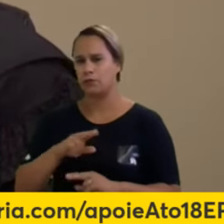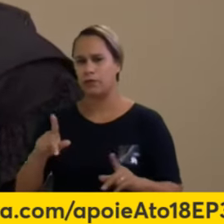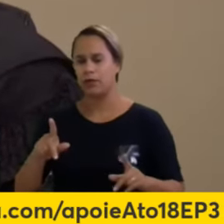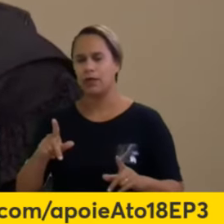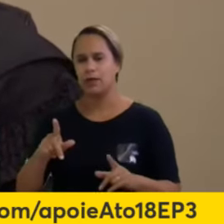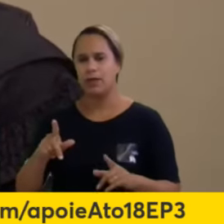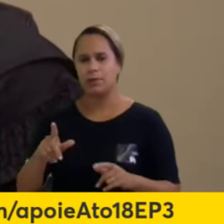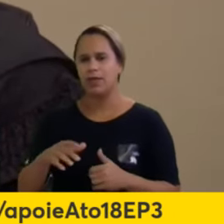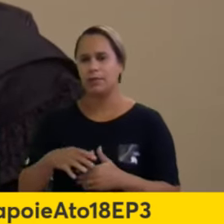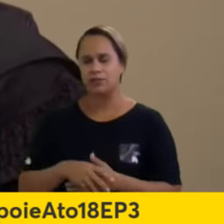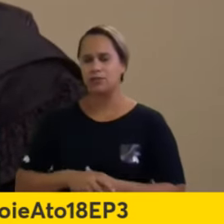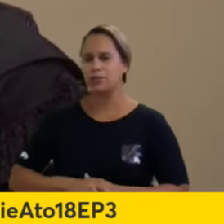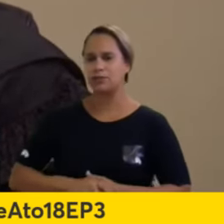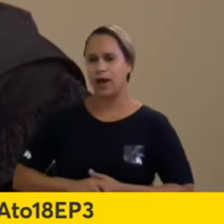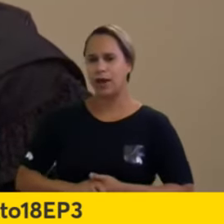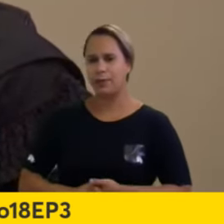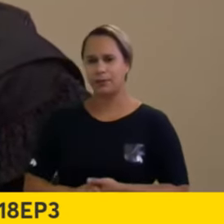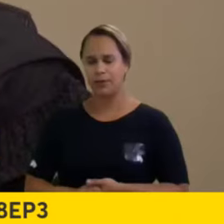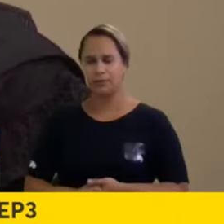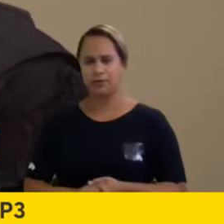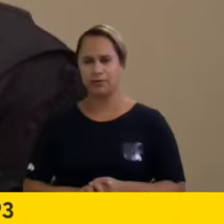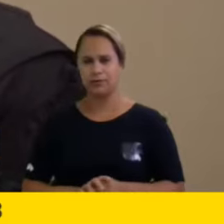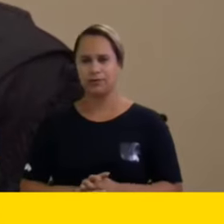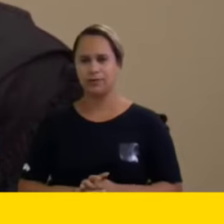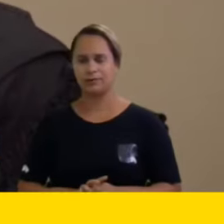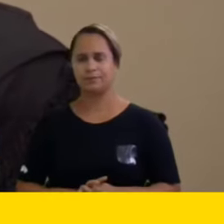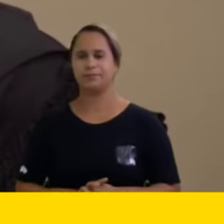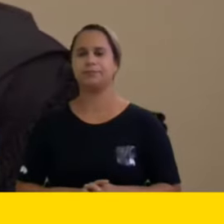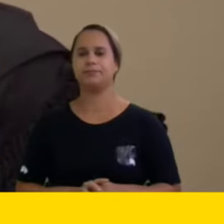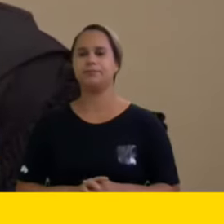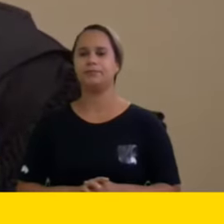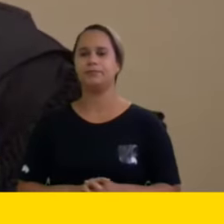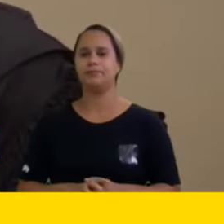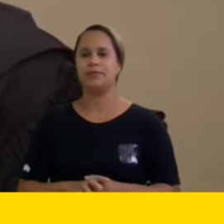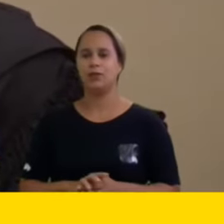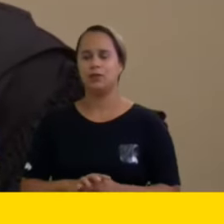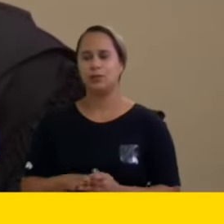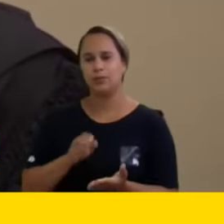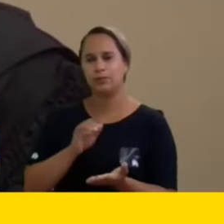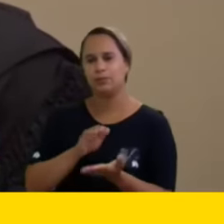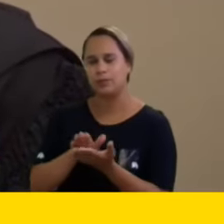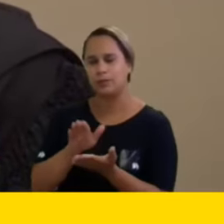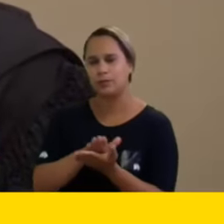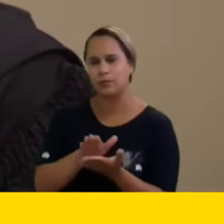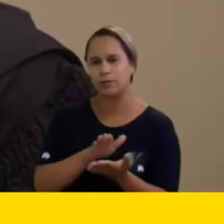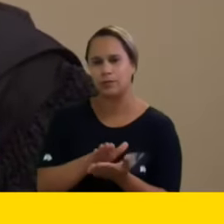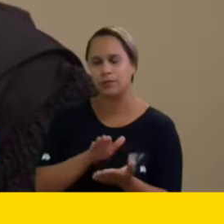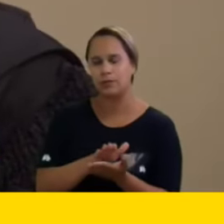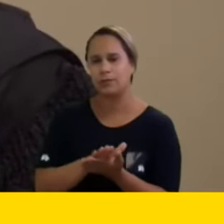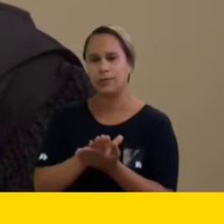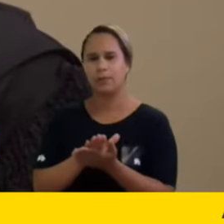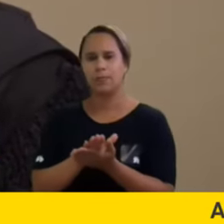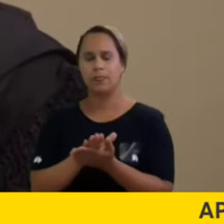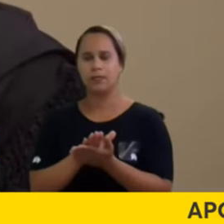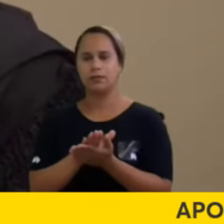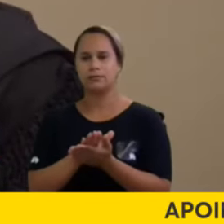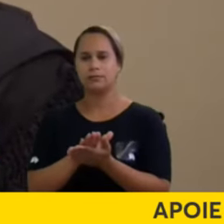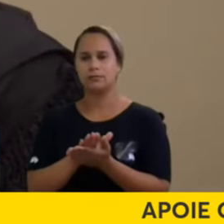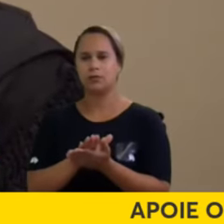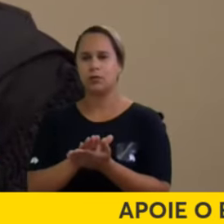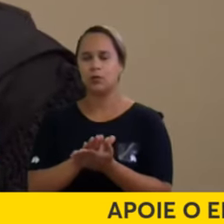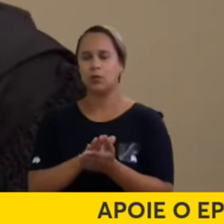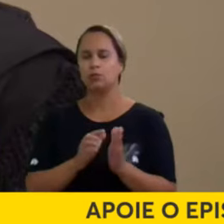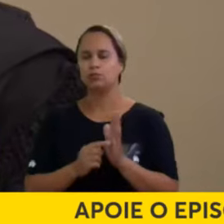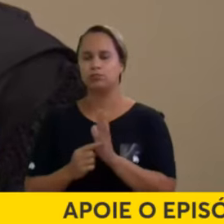depreende do relatório de atividades do escritório Medeiros e Barros apresentado juntamente com os memoriais não estão contempladas as atividades relacionadas à